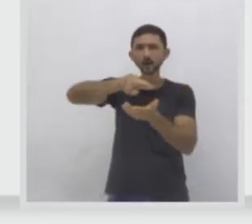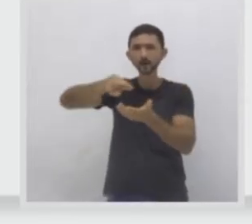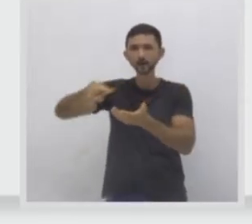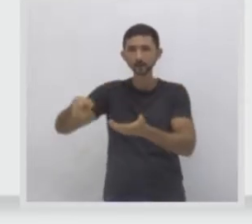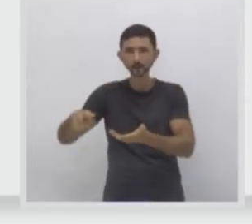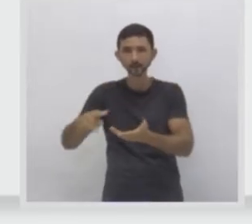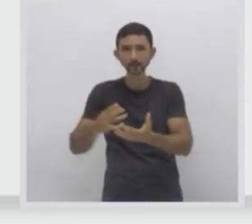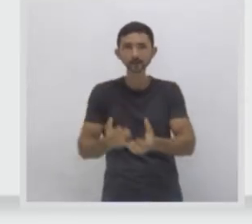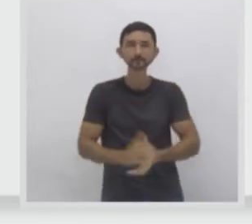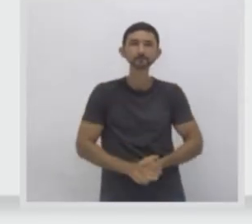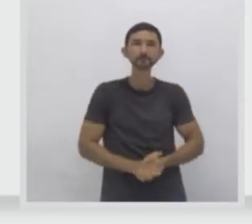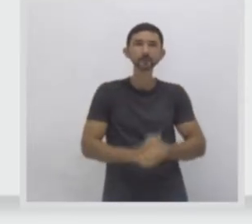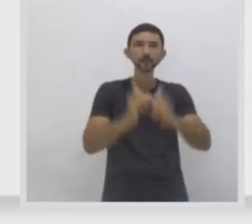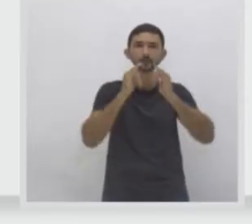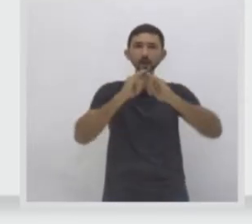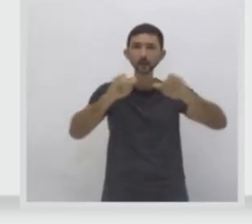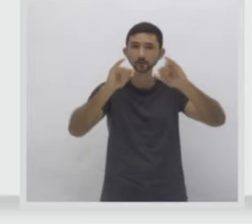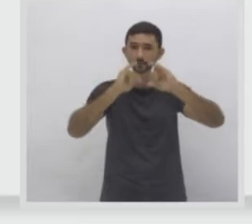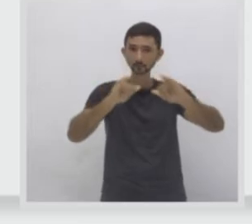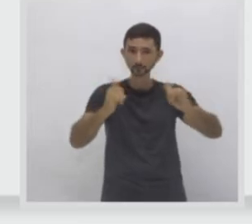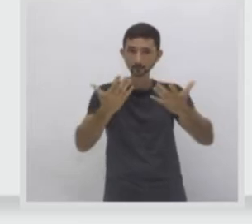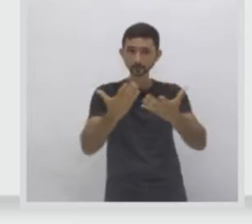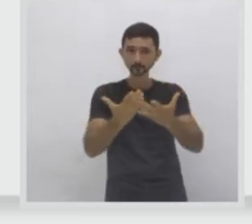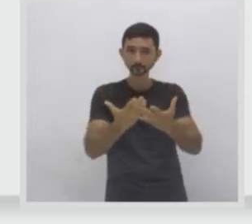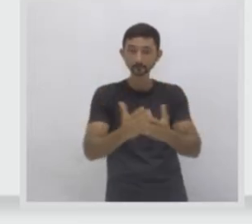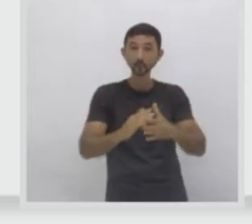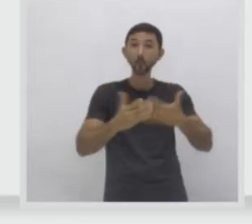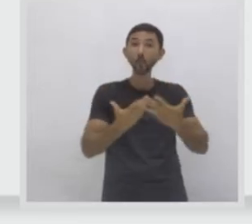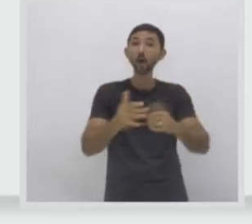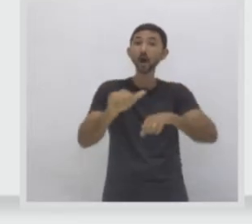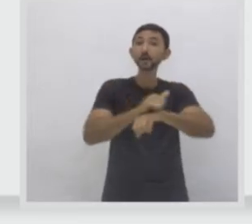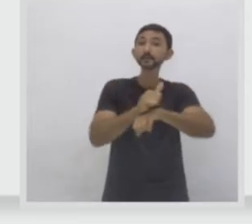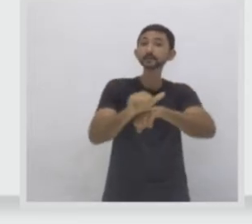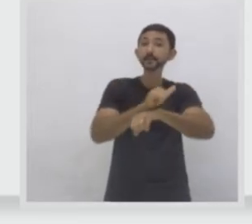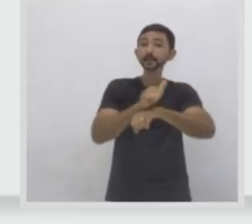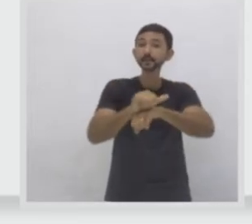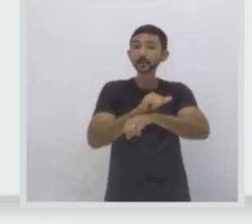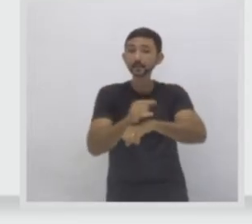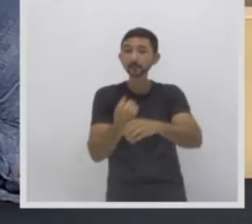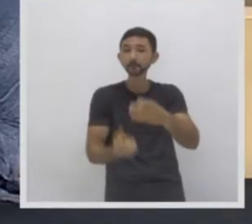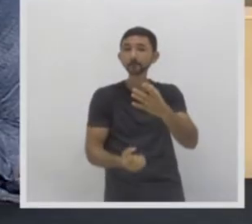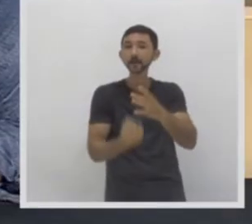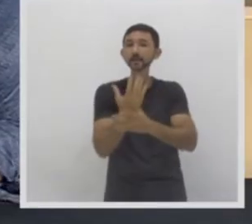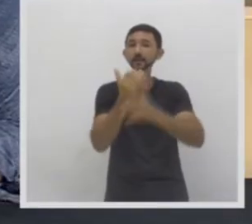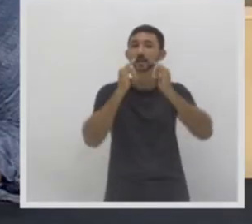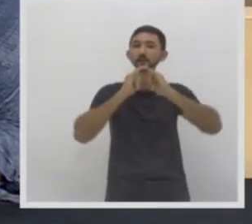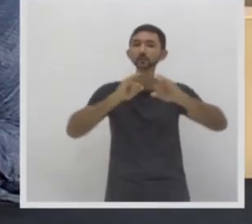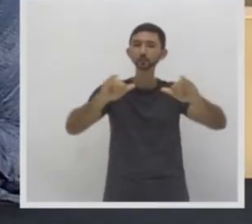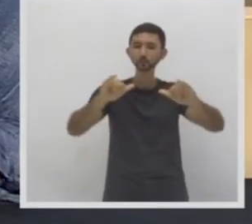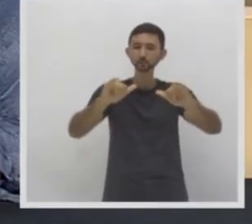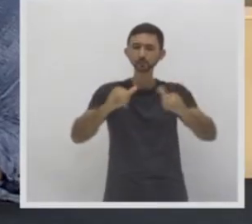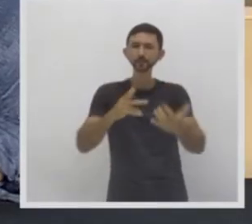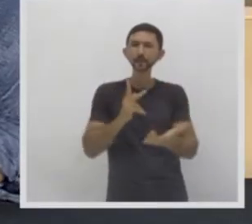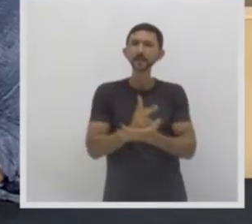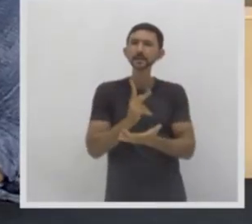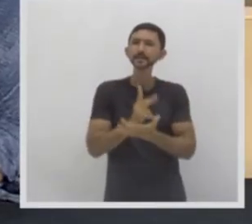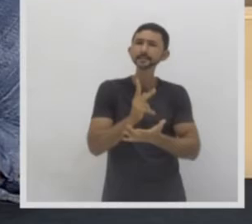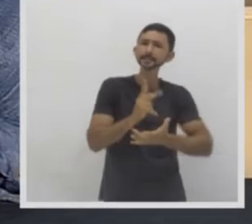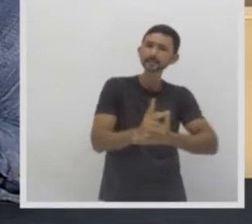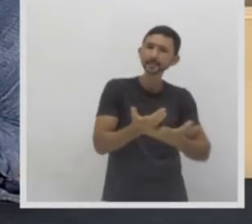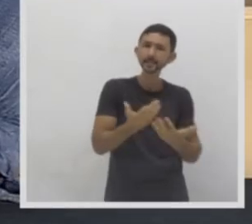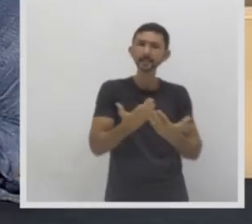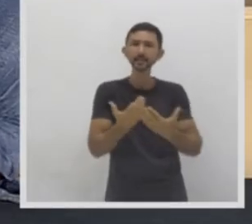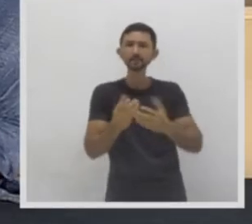do gênero propaganda e quais as estratégias para se criar uma propaganda. Sempre vai ter palavras de